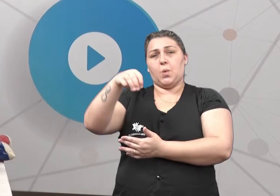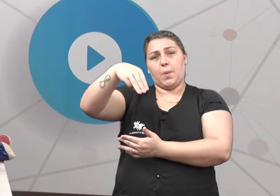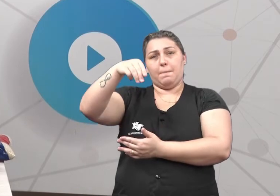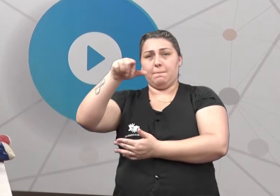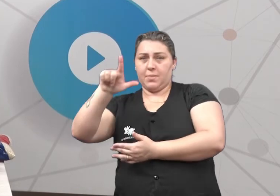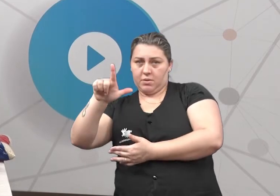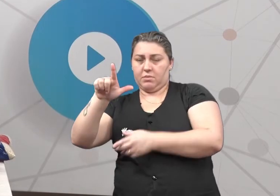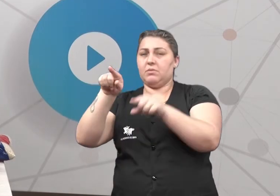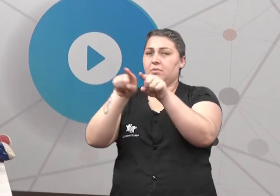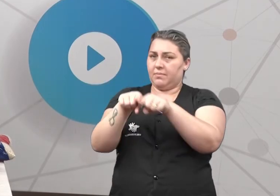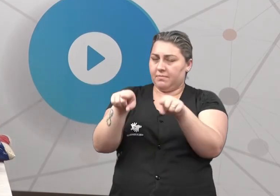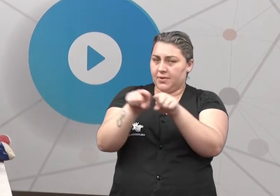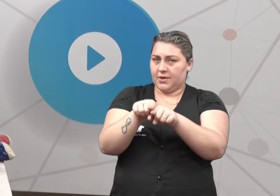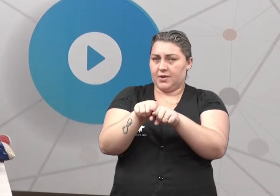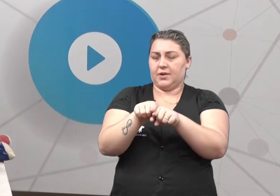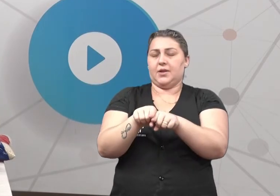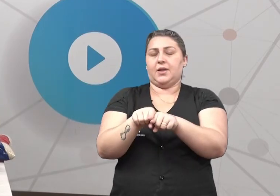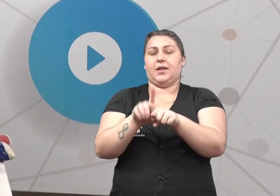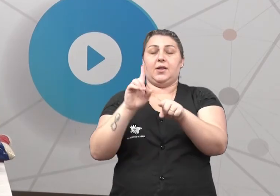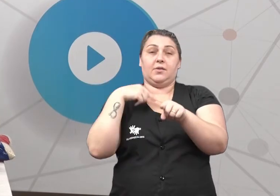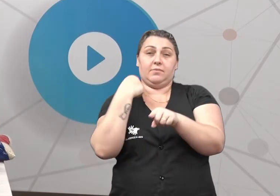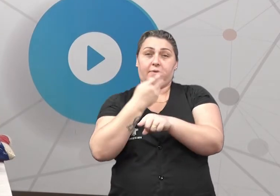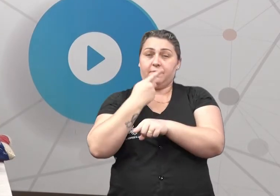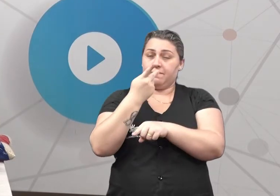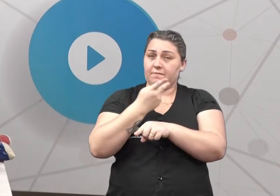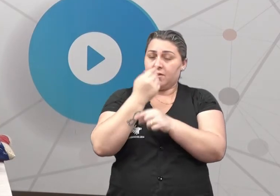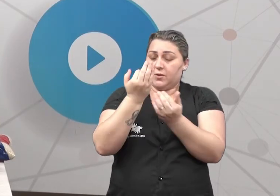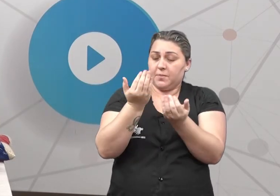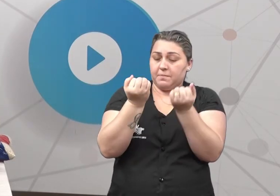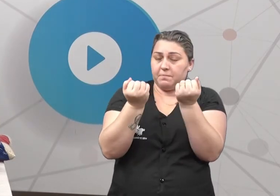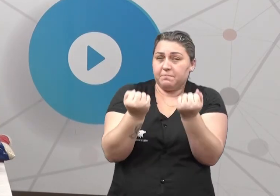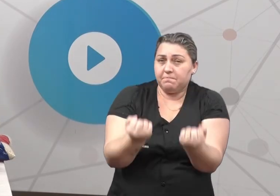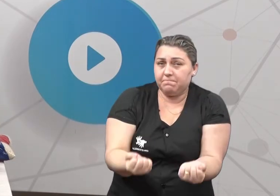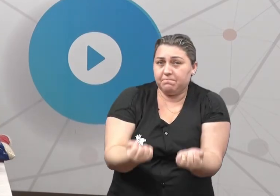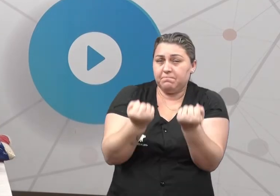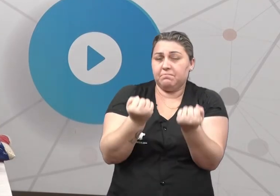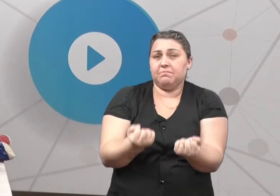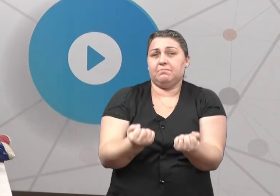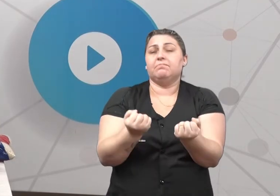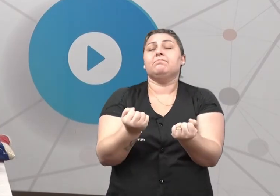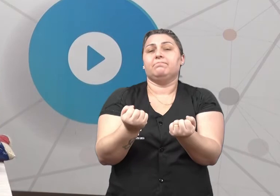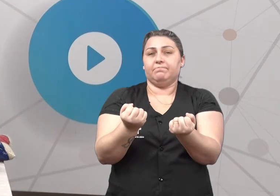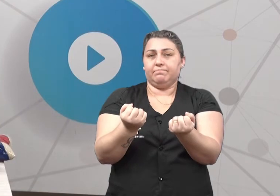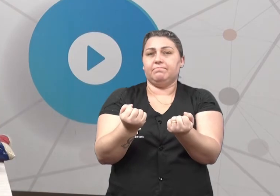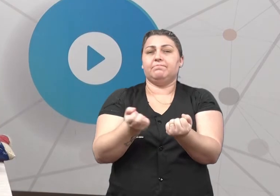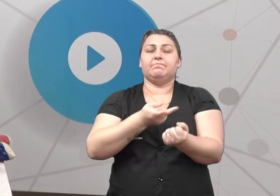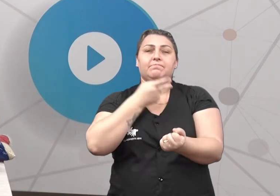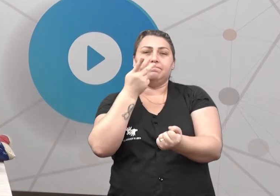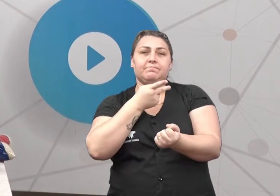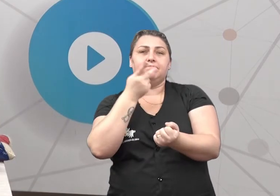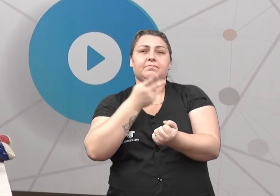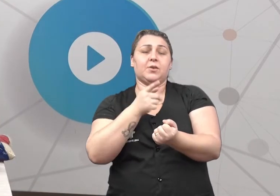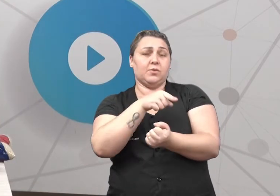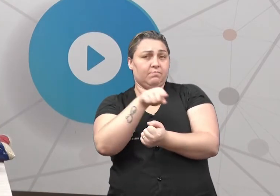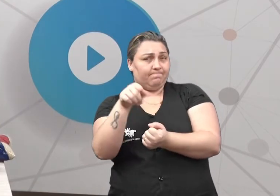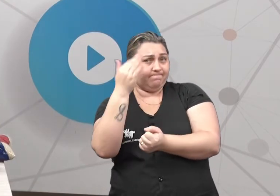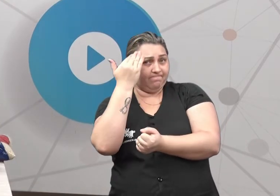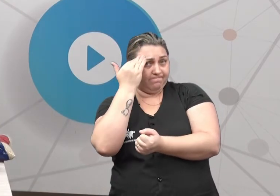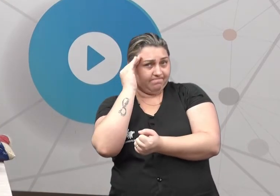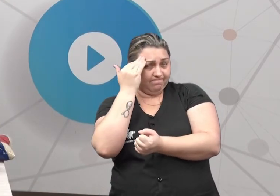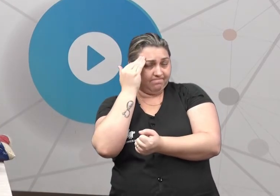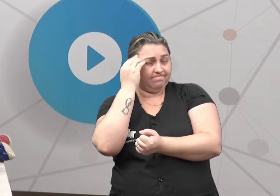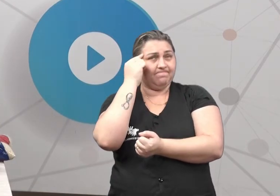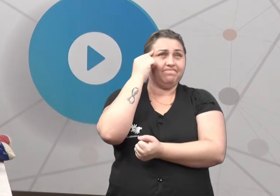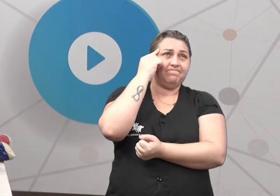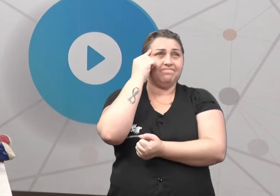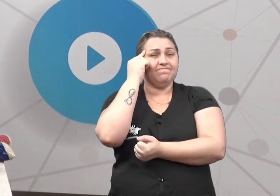mililitro, né? Então, quando nós falamos de peso, nós falamos de coisas mais sólidas, tá? Só para vocês